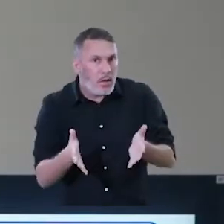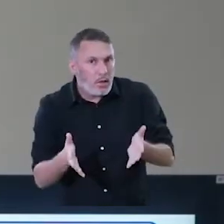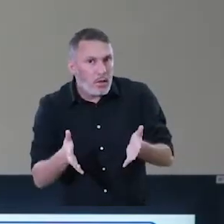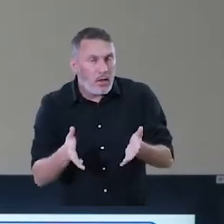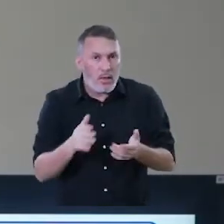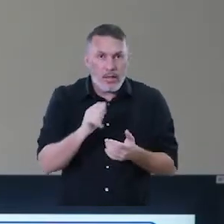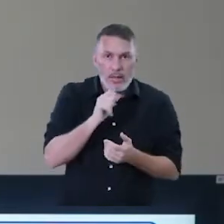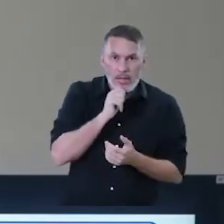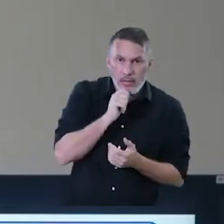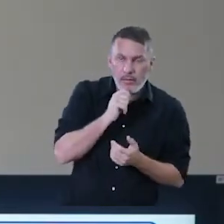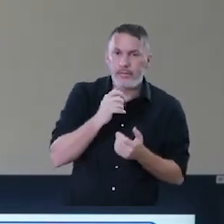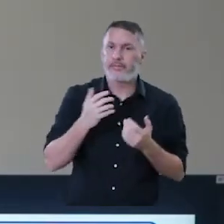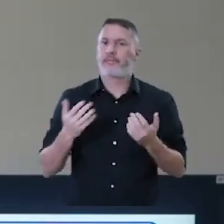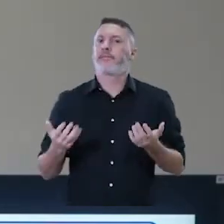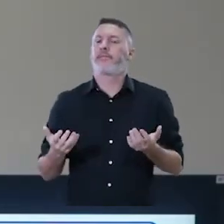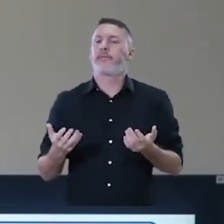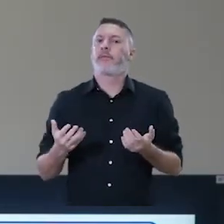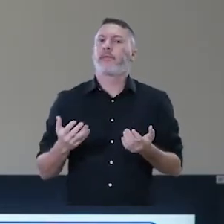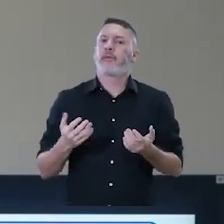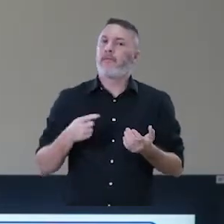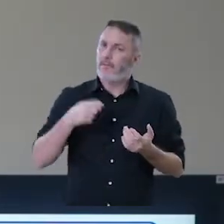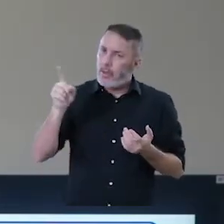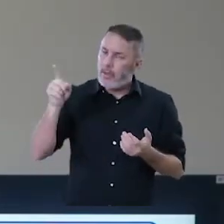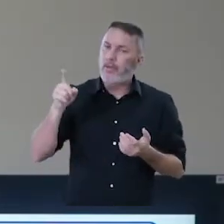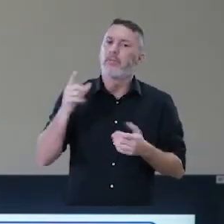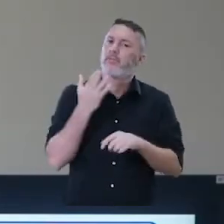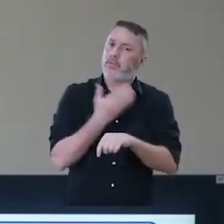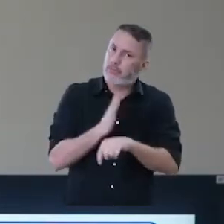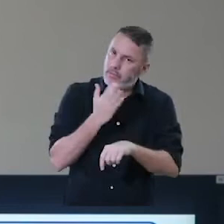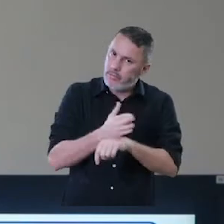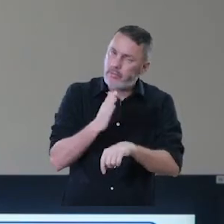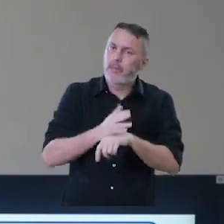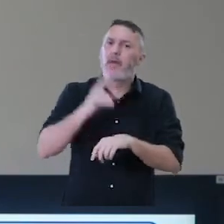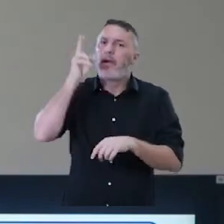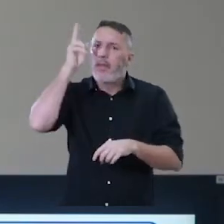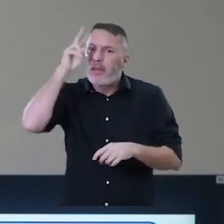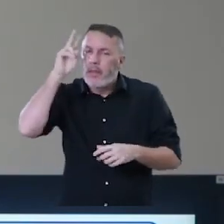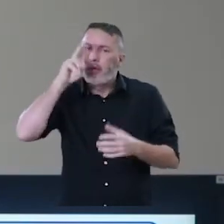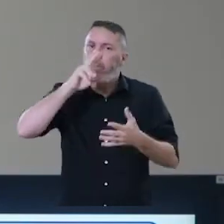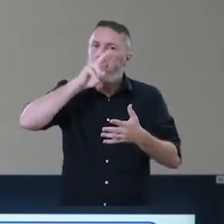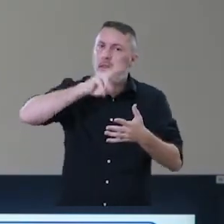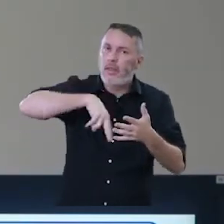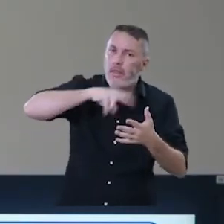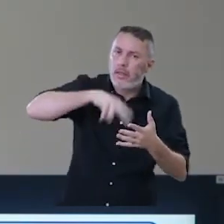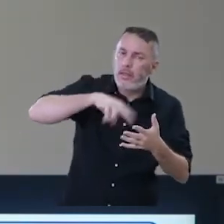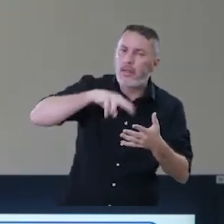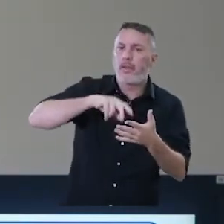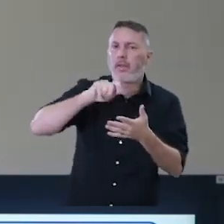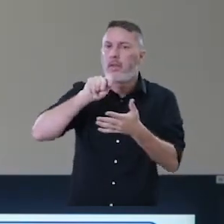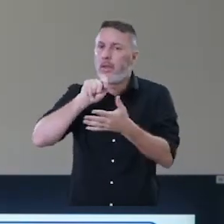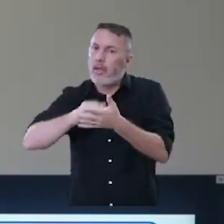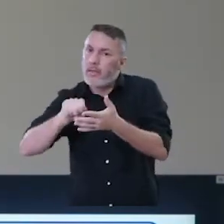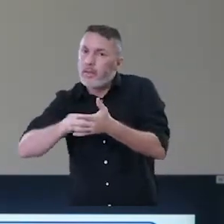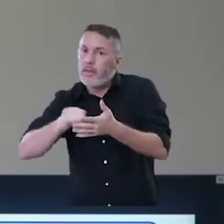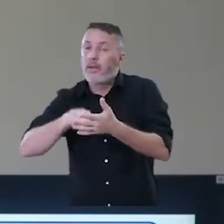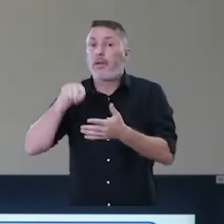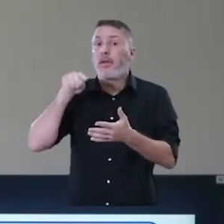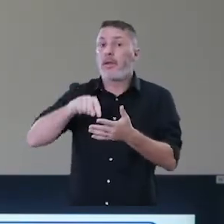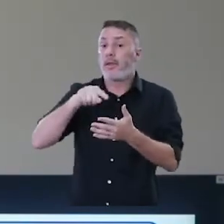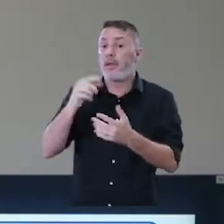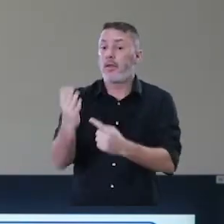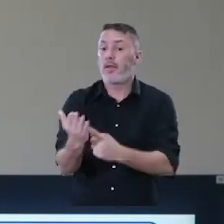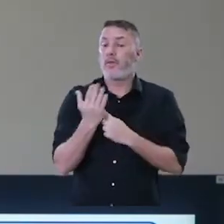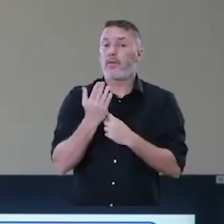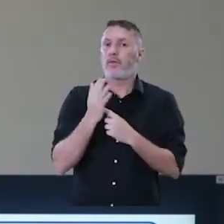leitura? Não fez? Vai lá e faça. Faça essa leitura, faça essas anotações, porque